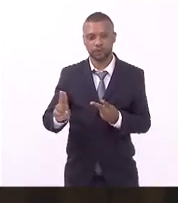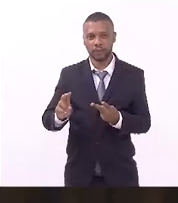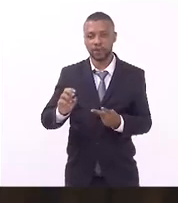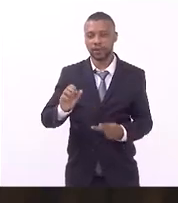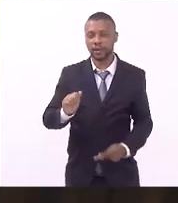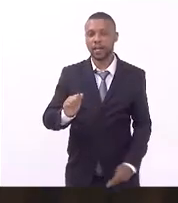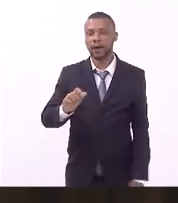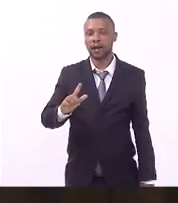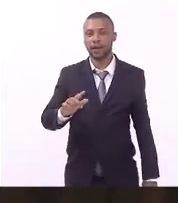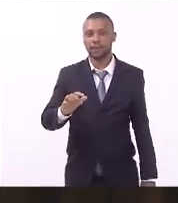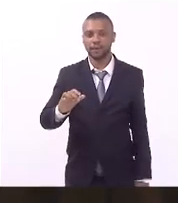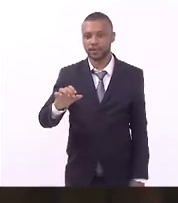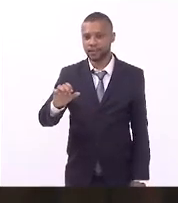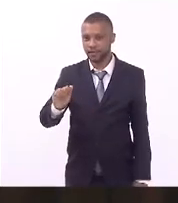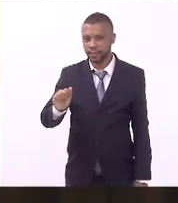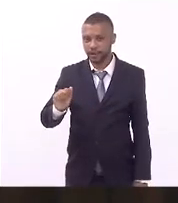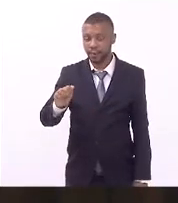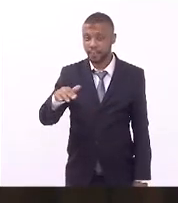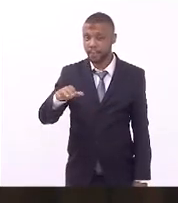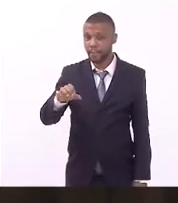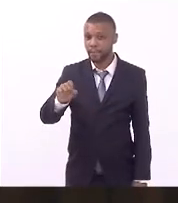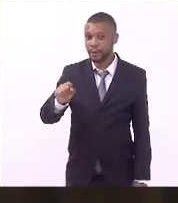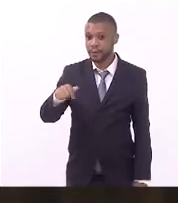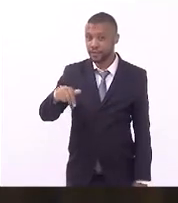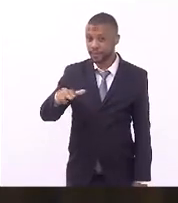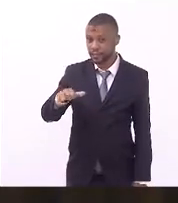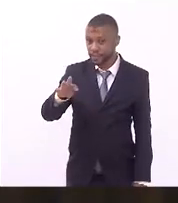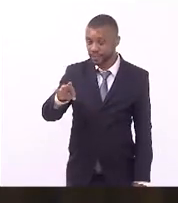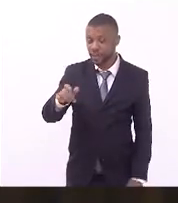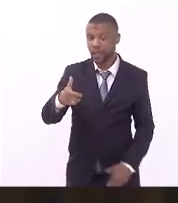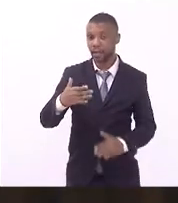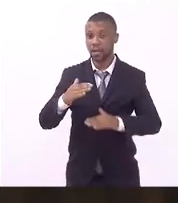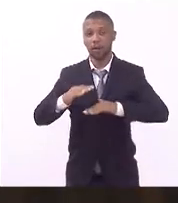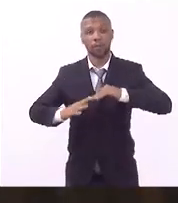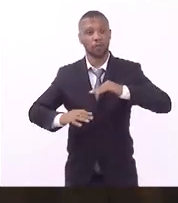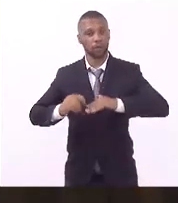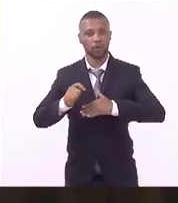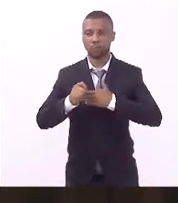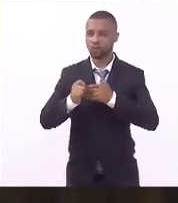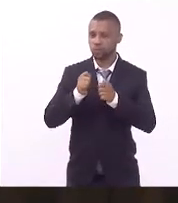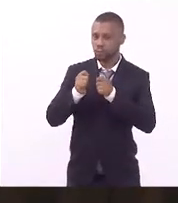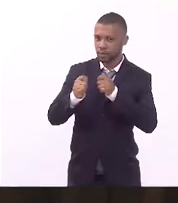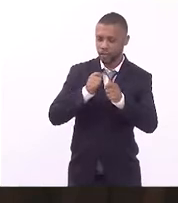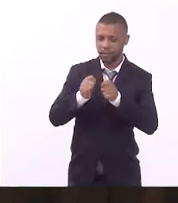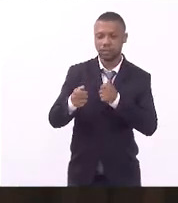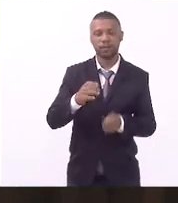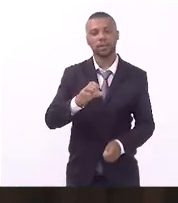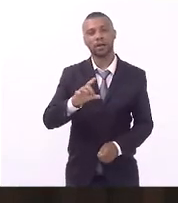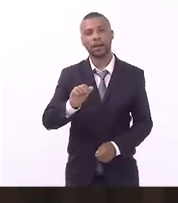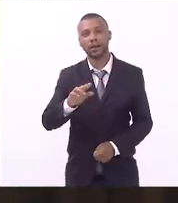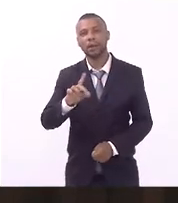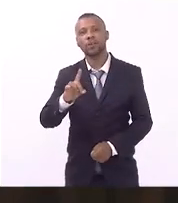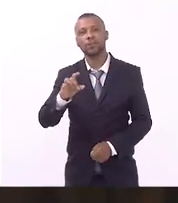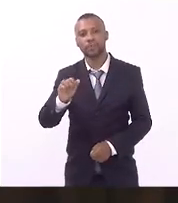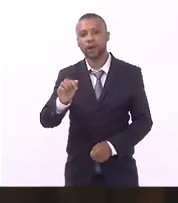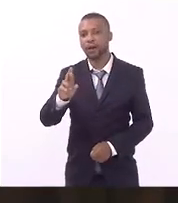Alcia Mesquita Cavalcante, jornalista, Cláudia Rodrigues Noronha,